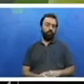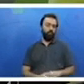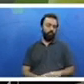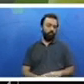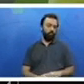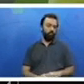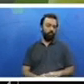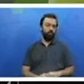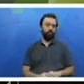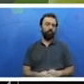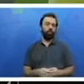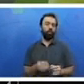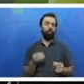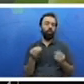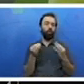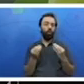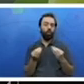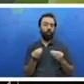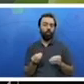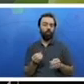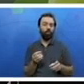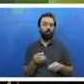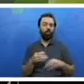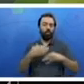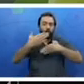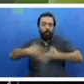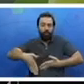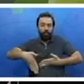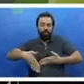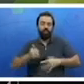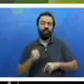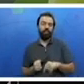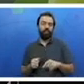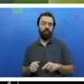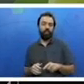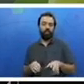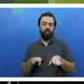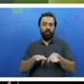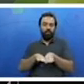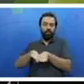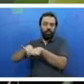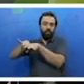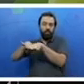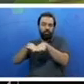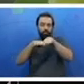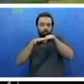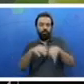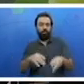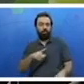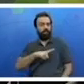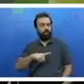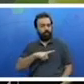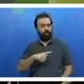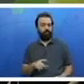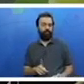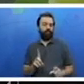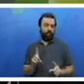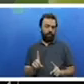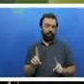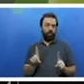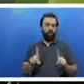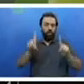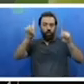Como que a gente verifica se elas são grandezas diretamente proporcionais ou